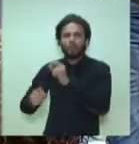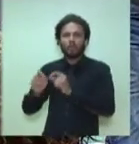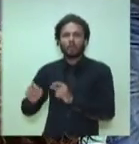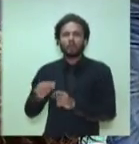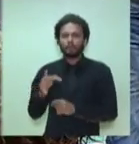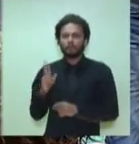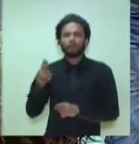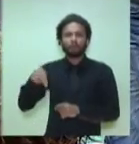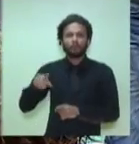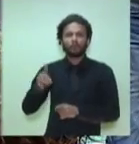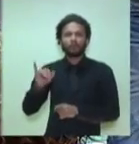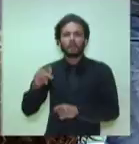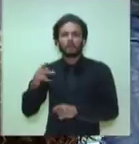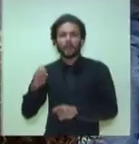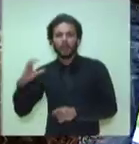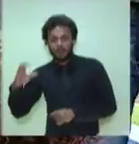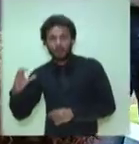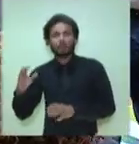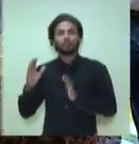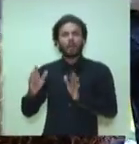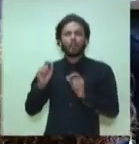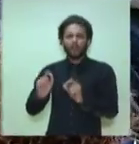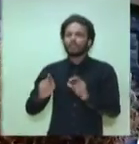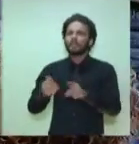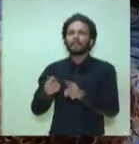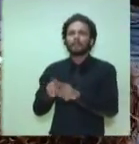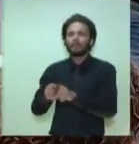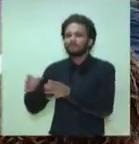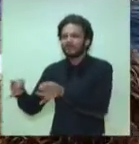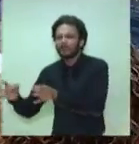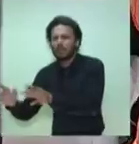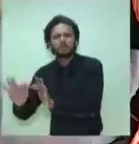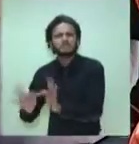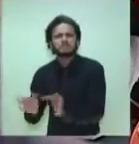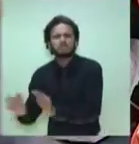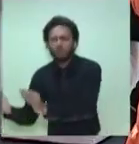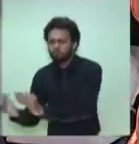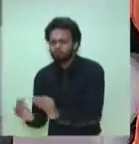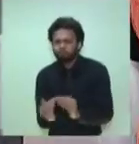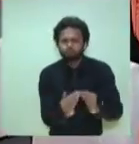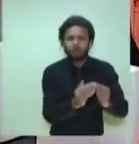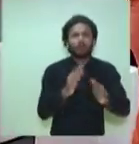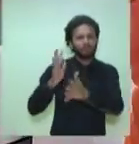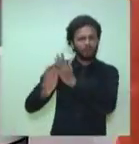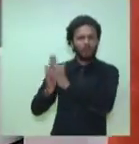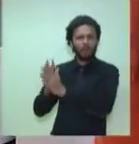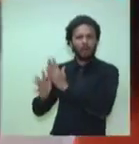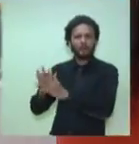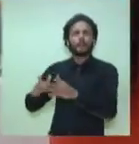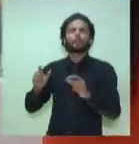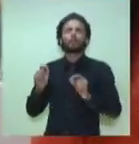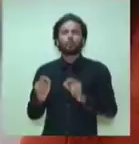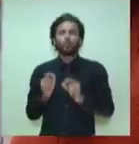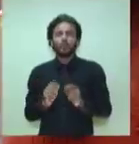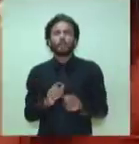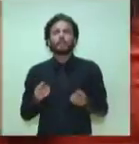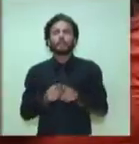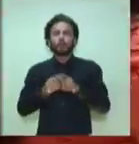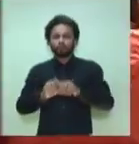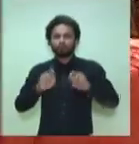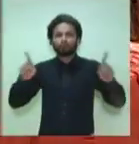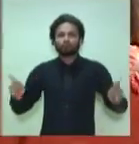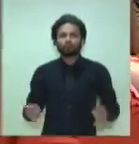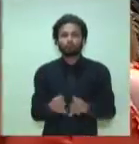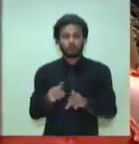viraram microempreendedores, galerias populares, camelódromos provisórios, o shopping do T4 que está sendo pouco a